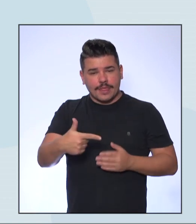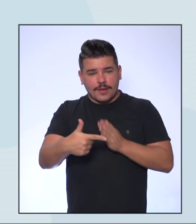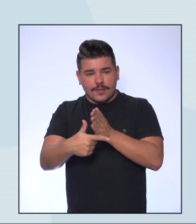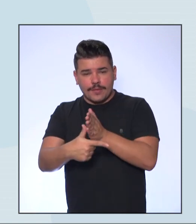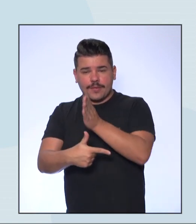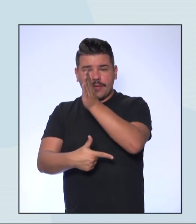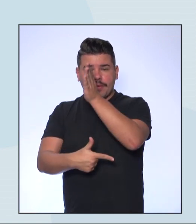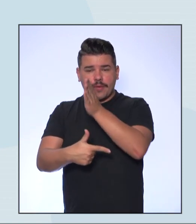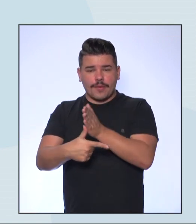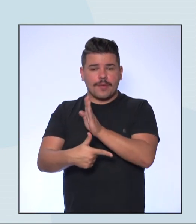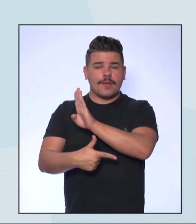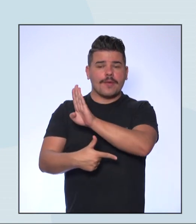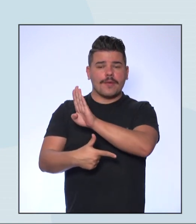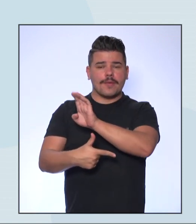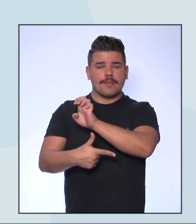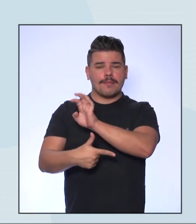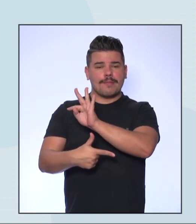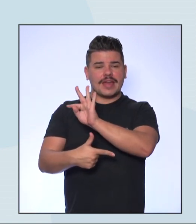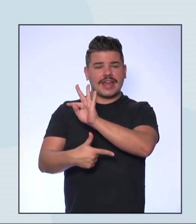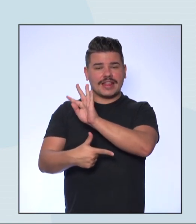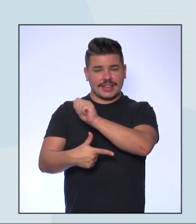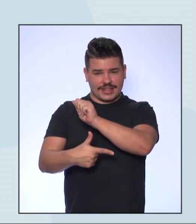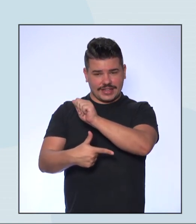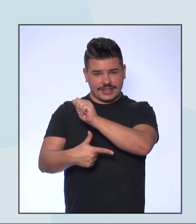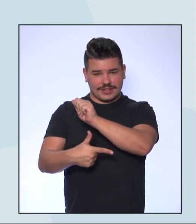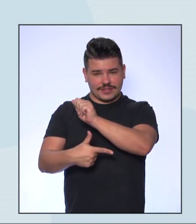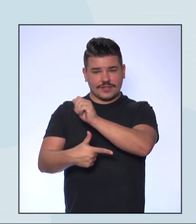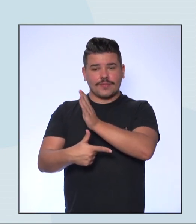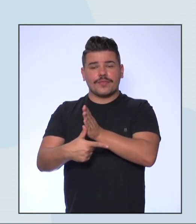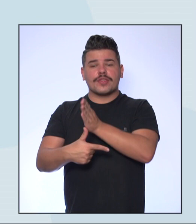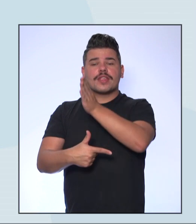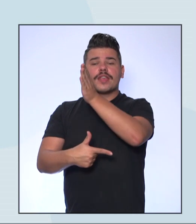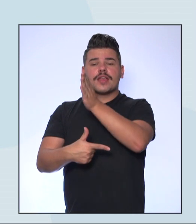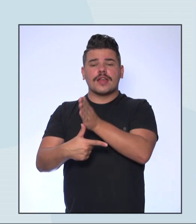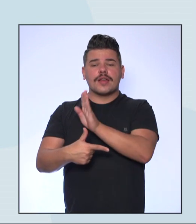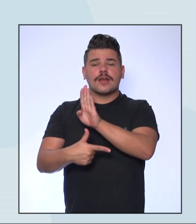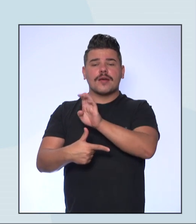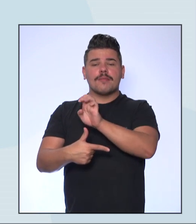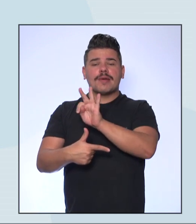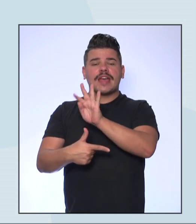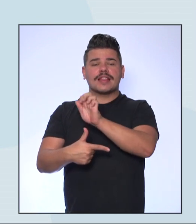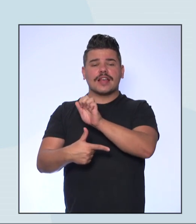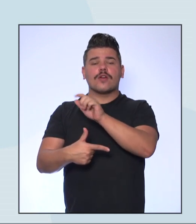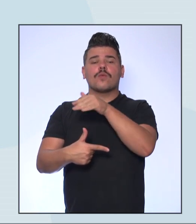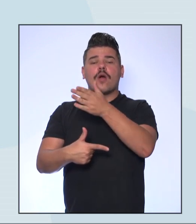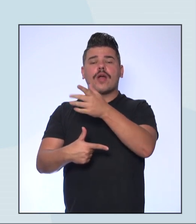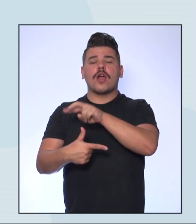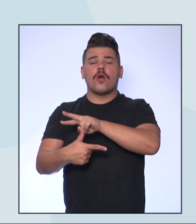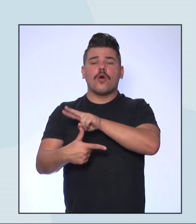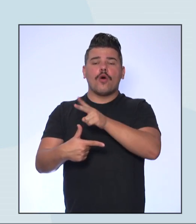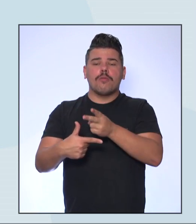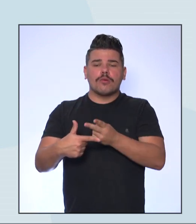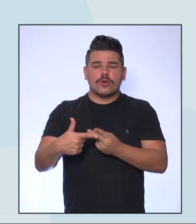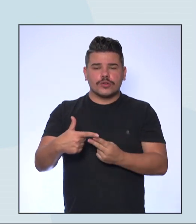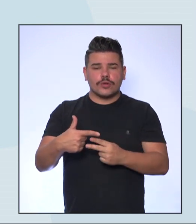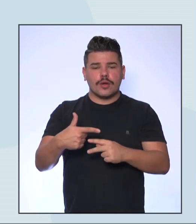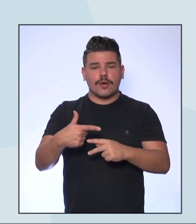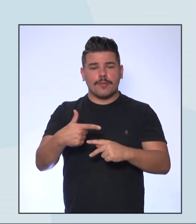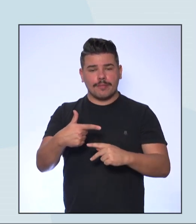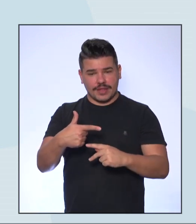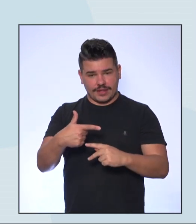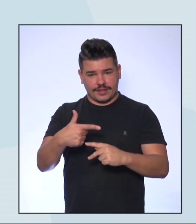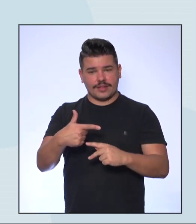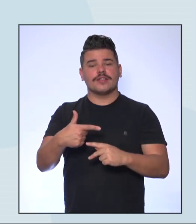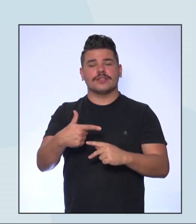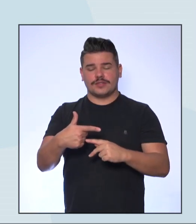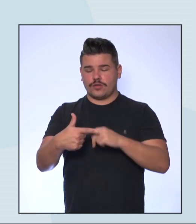e eu tenho o cateto oposto a ele. Quem é o cateto oposto? Ah, é o P, né? Então, a primeira coisa, quando eu